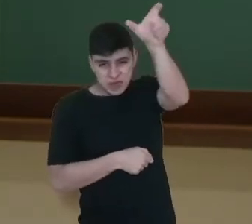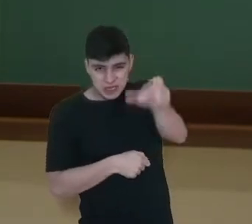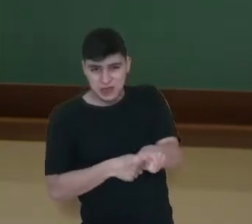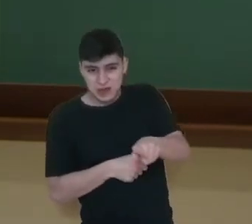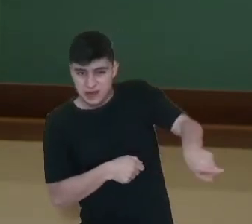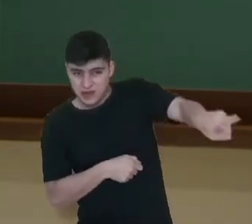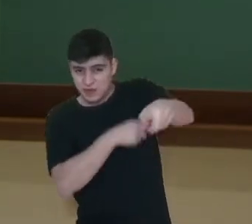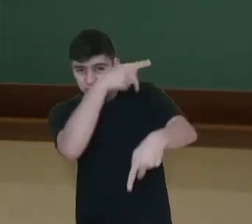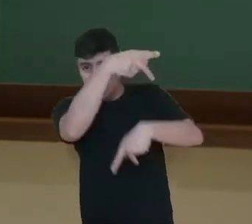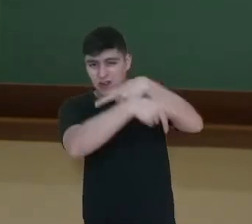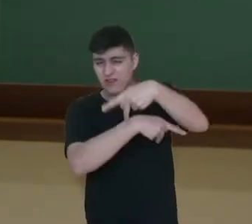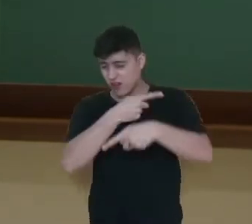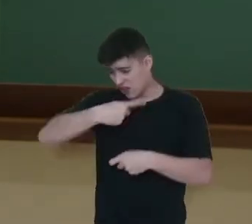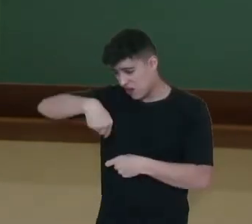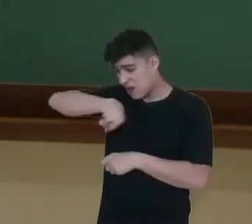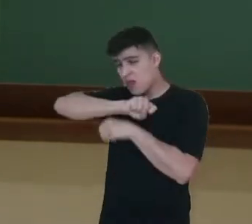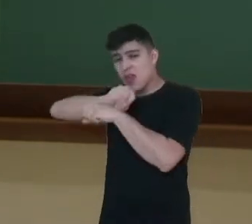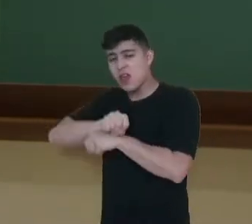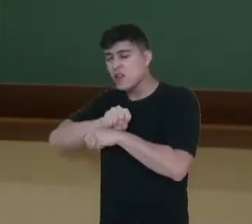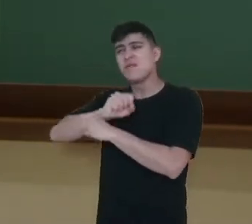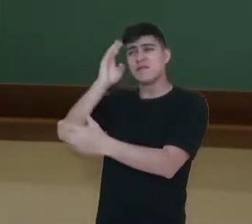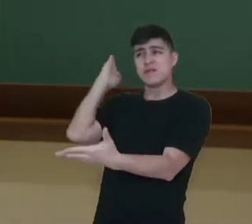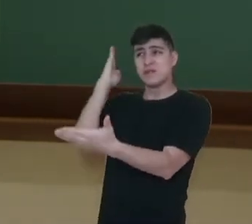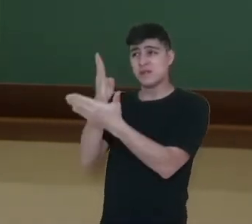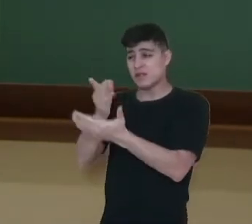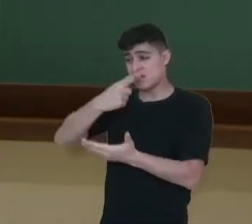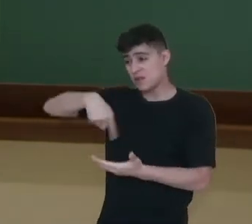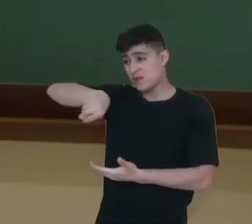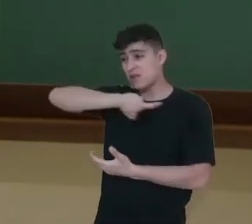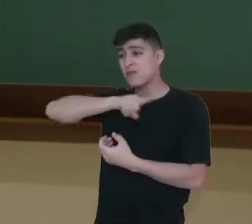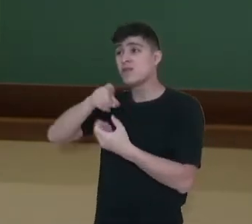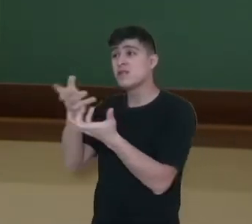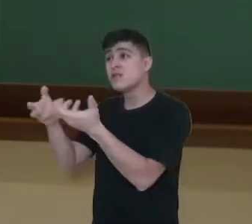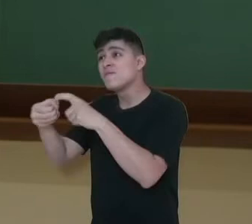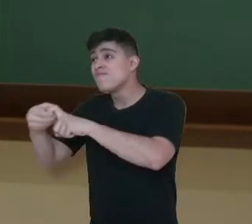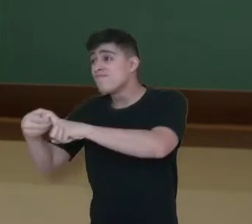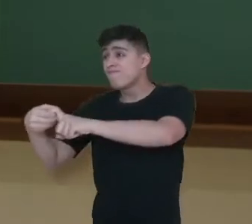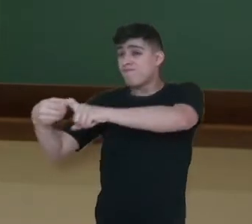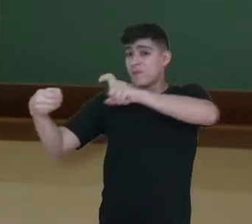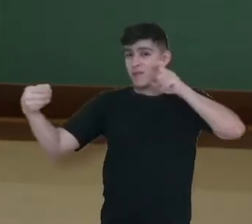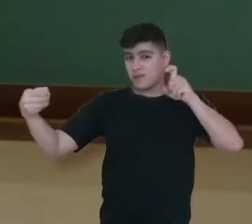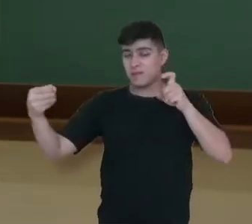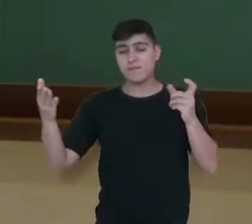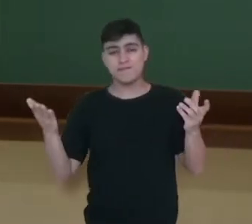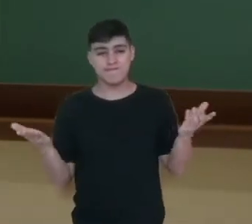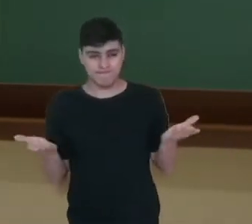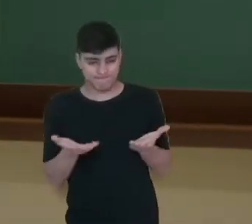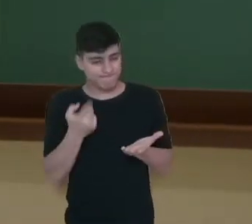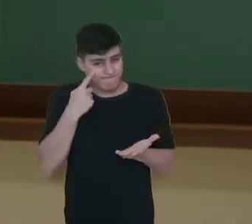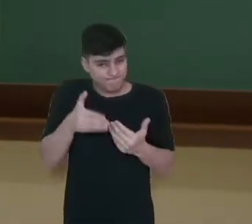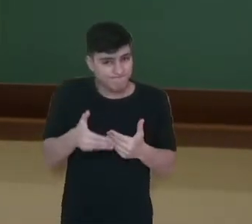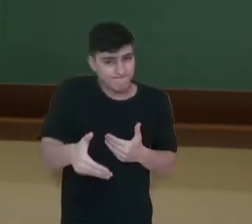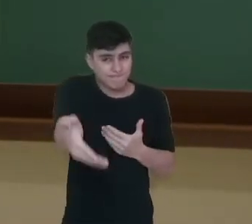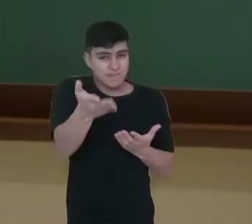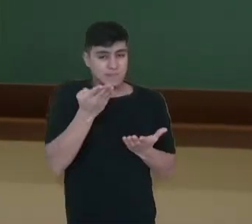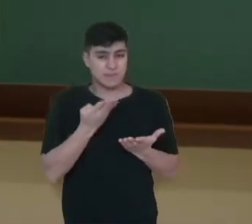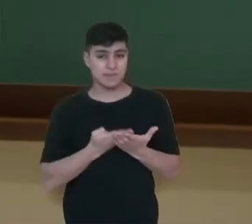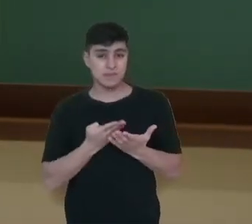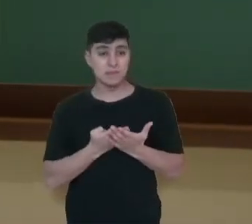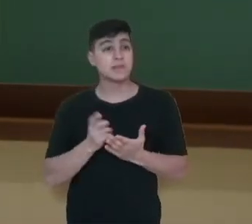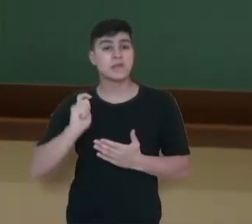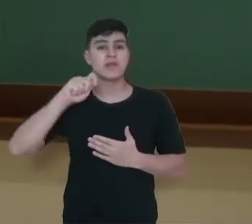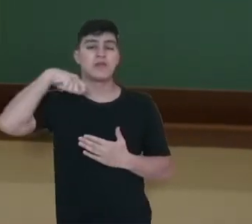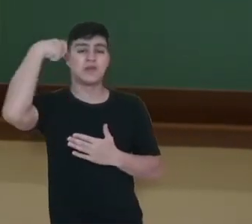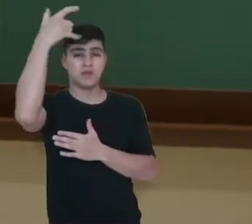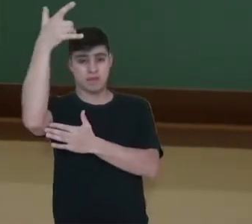ideia de independência, nesse movimento de independência da Inglaterra? Então é isso que a gente vai ver, certo? Então o iluminismo ele